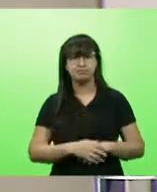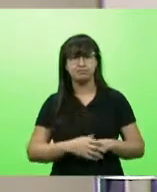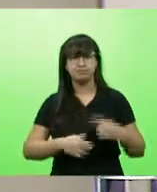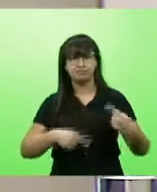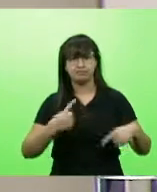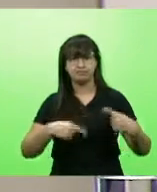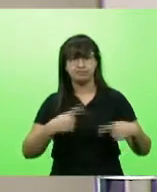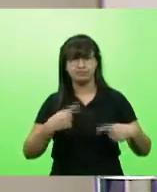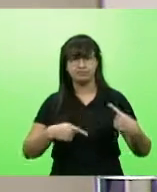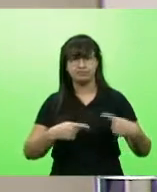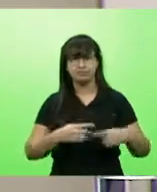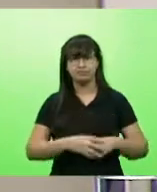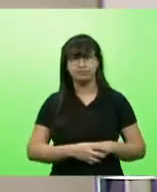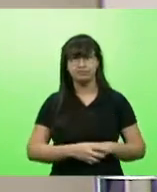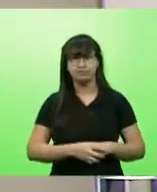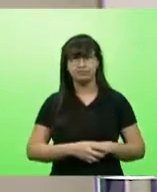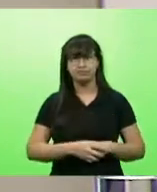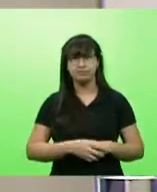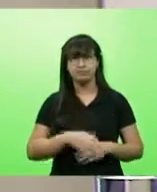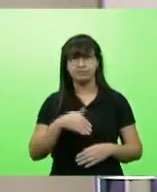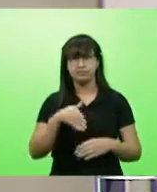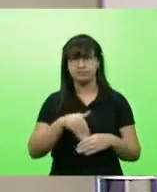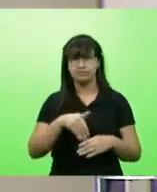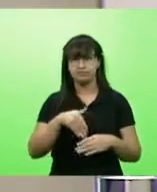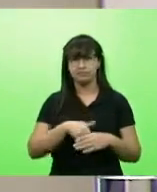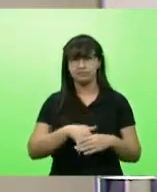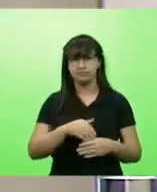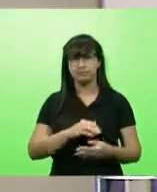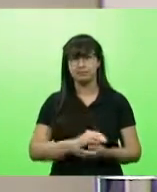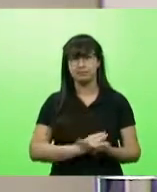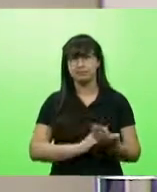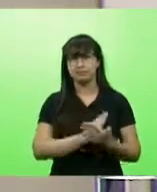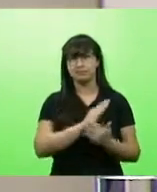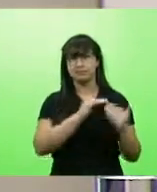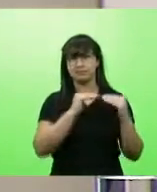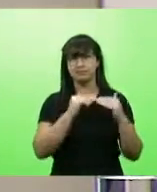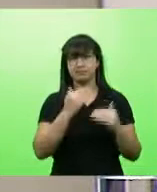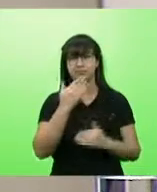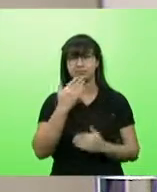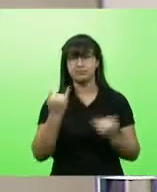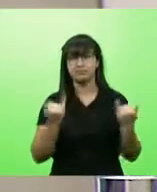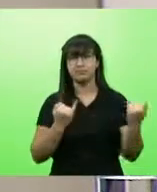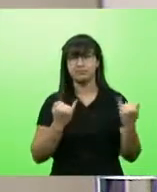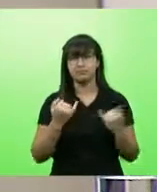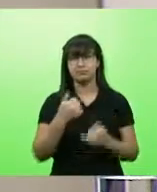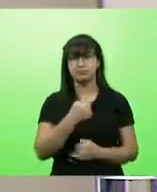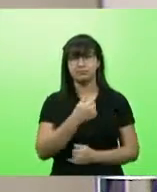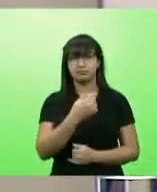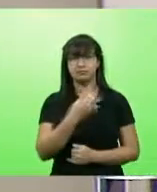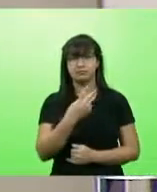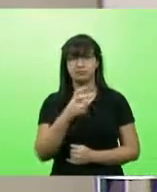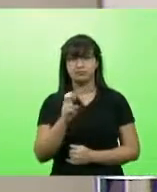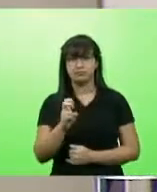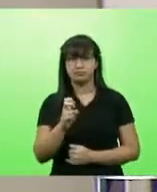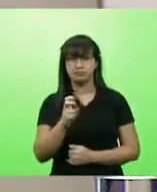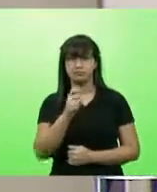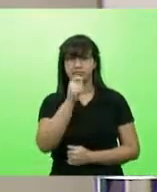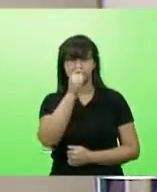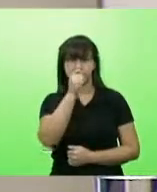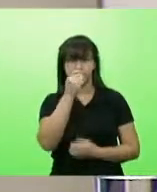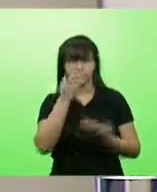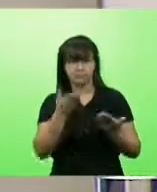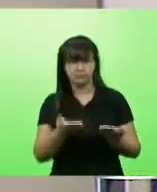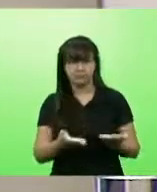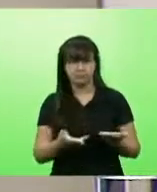votação, deputados que aprovam permaneçam como se encontram. Aprovado por unanimidade. Pedindo informação 145, autora deputada João Amin,